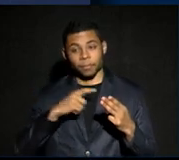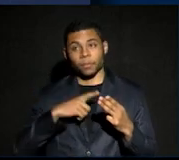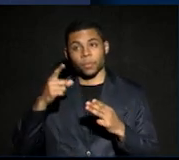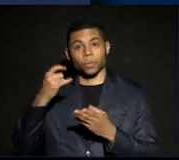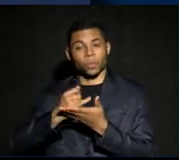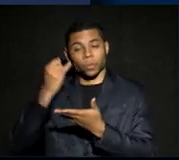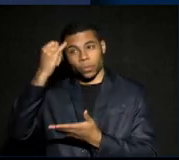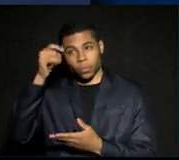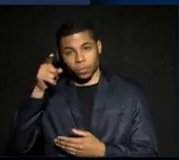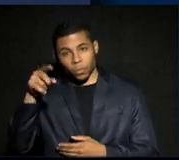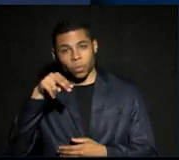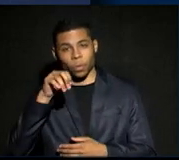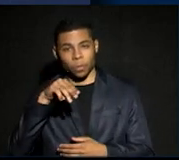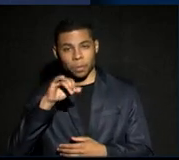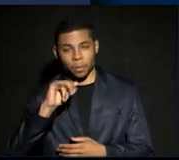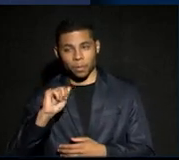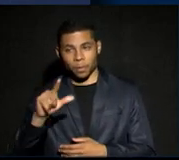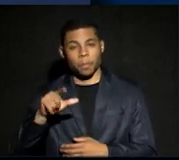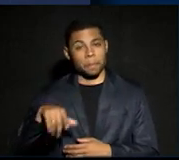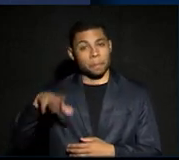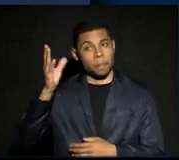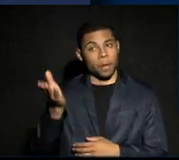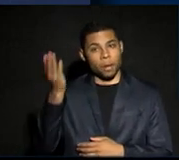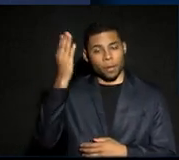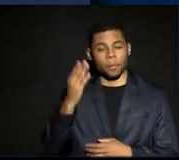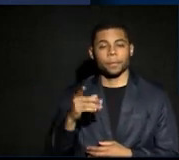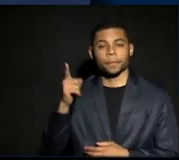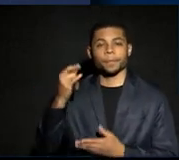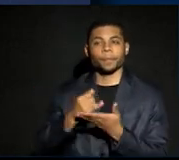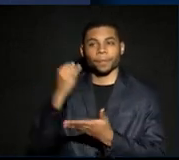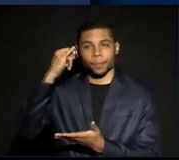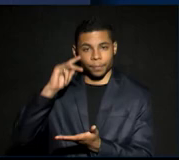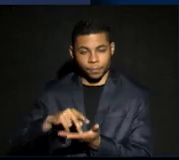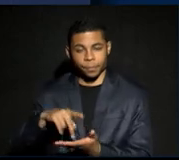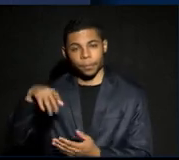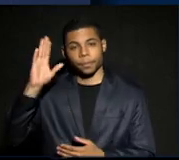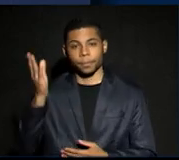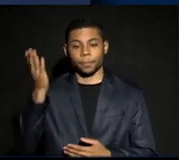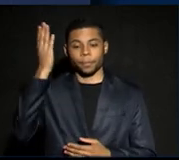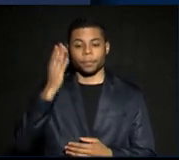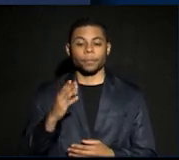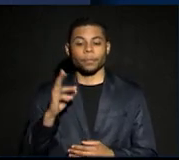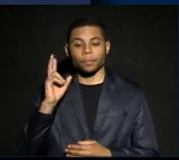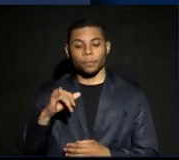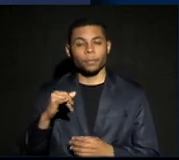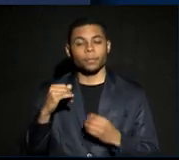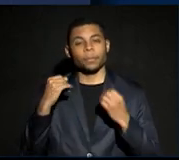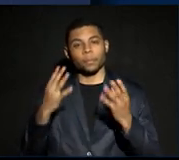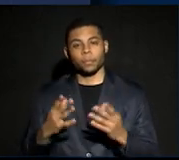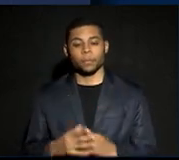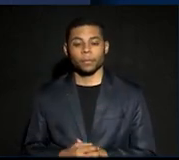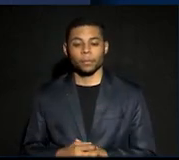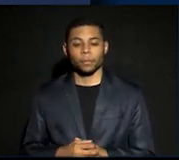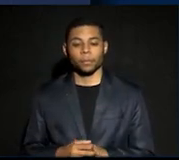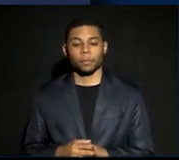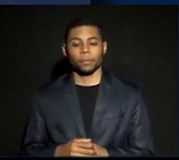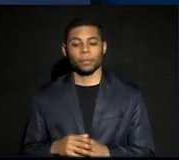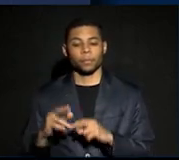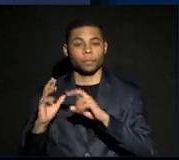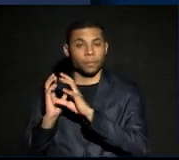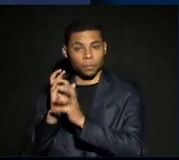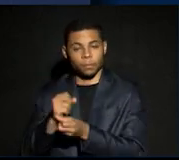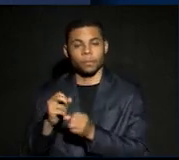taxa de juros nominal mais alta, que vai refletir um juro real mais alto, que vai gerar a revisão